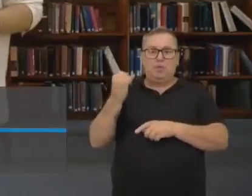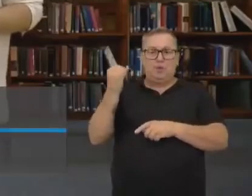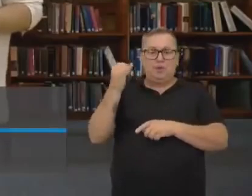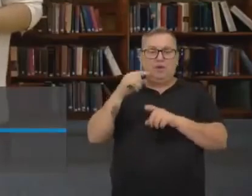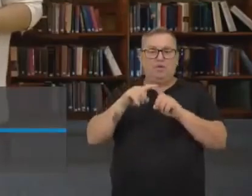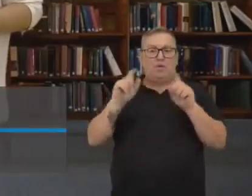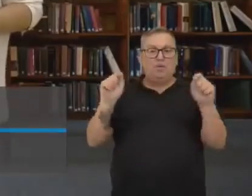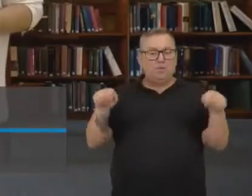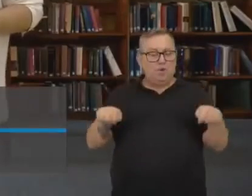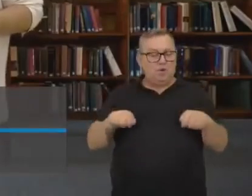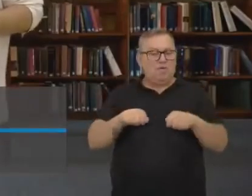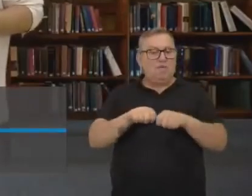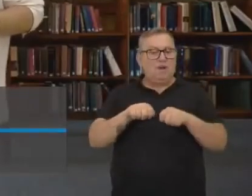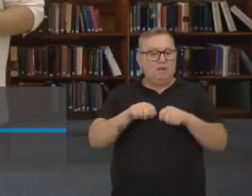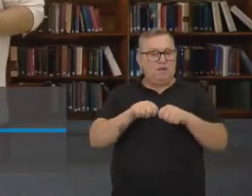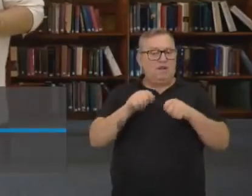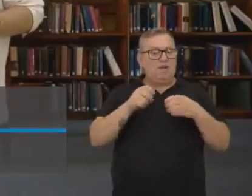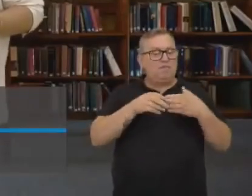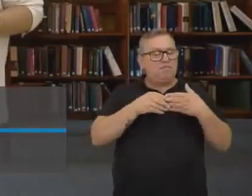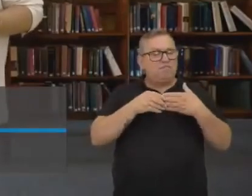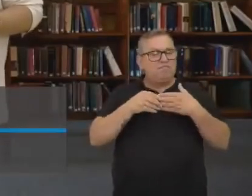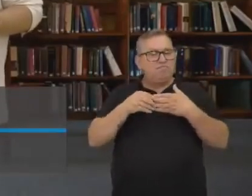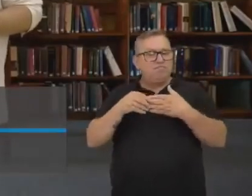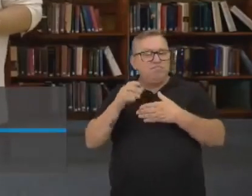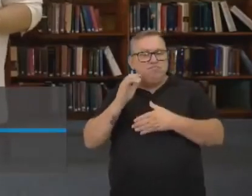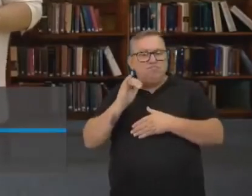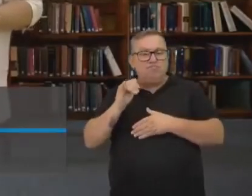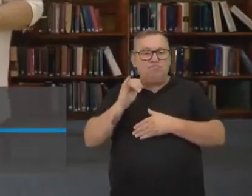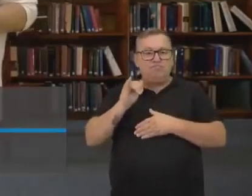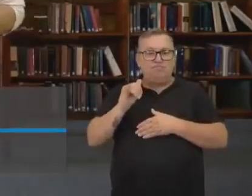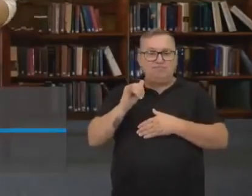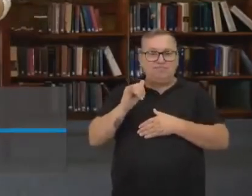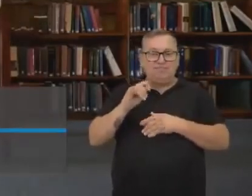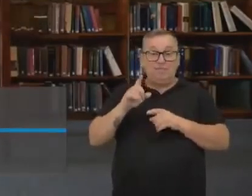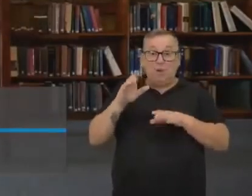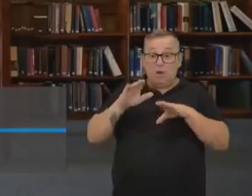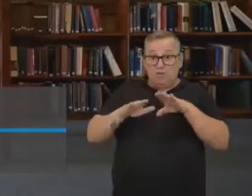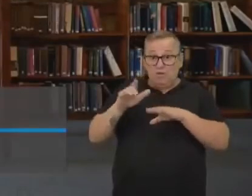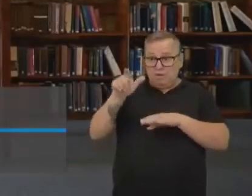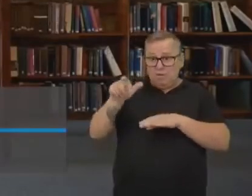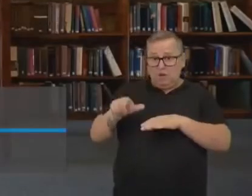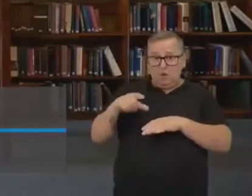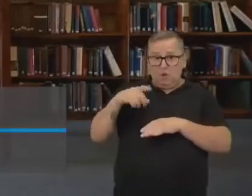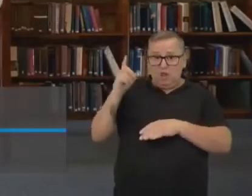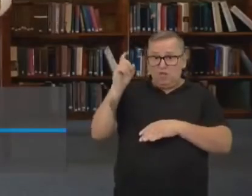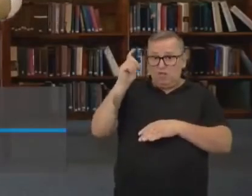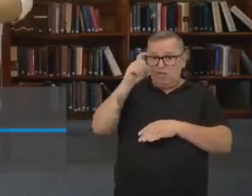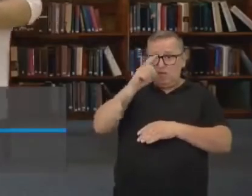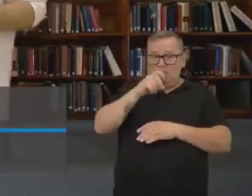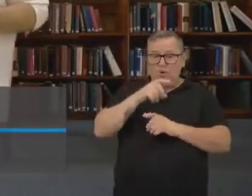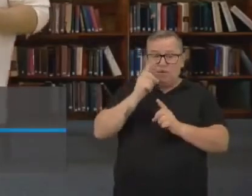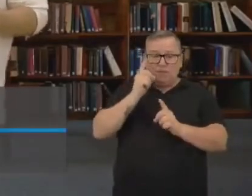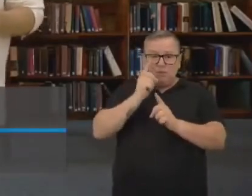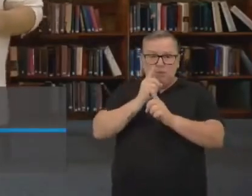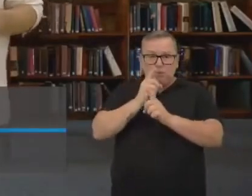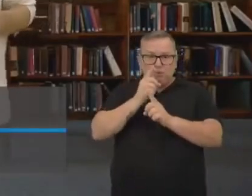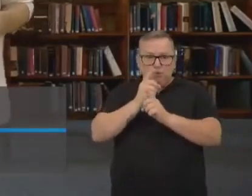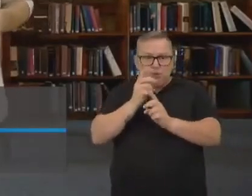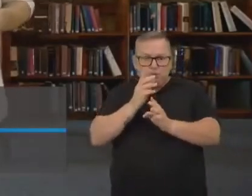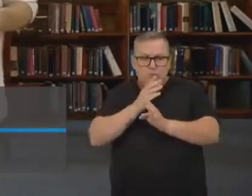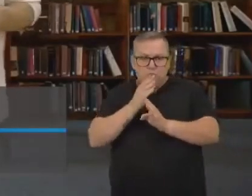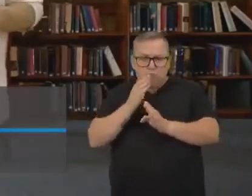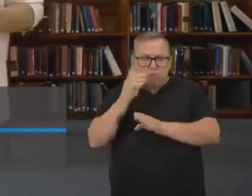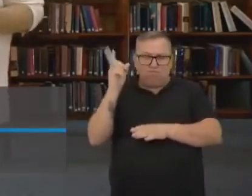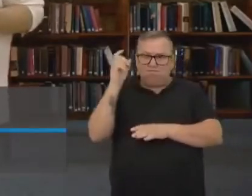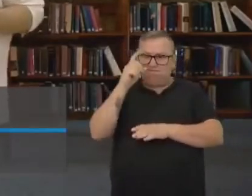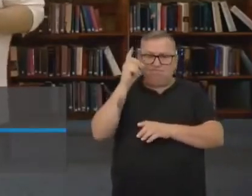criar alguns personagens para conduzir a narrativa. Então, por exemplo, às vezes os jogadores estão com dificuldade em encontrar uma pista lá que ele deixou para resolver o mistério